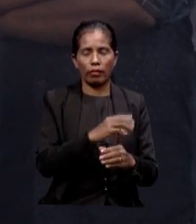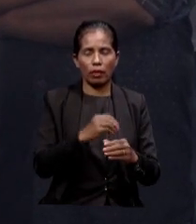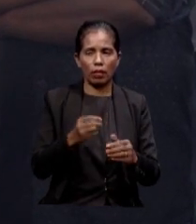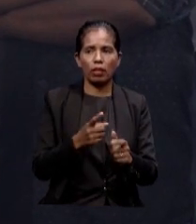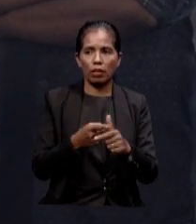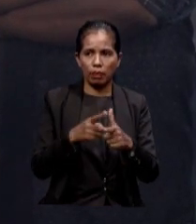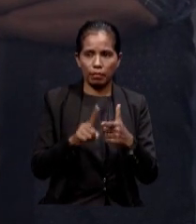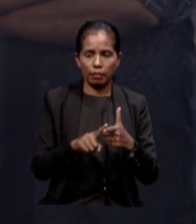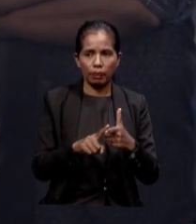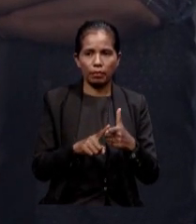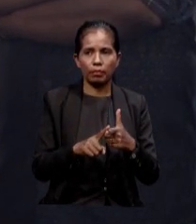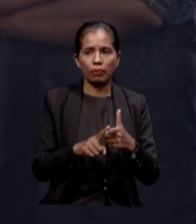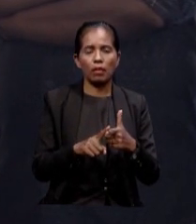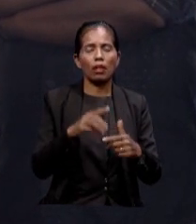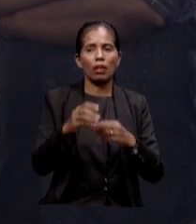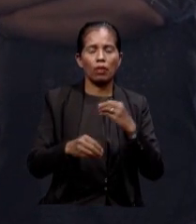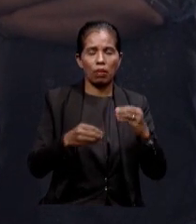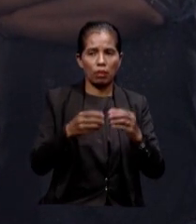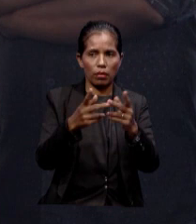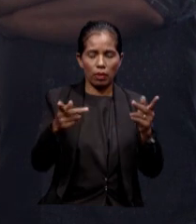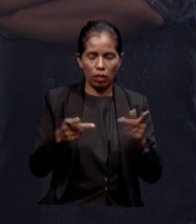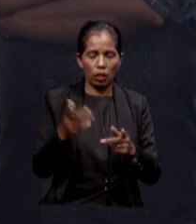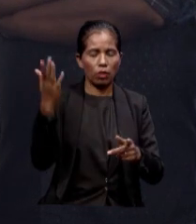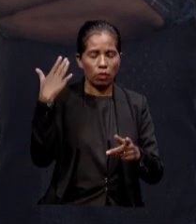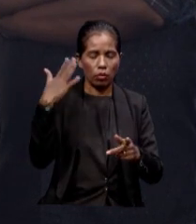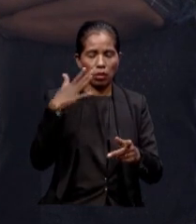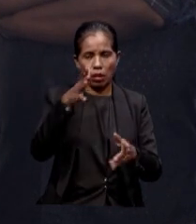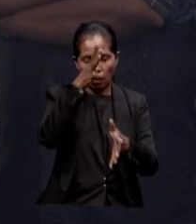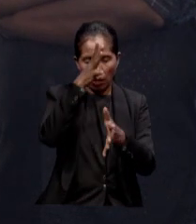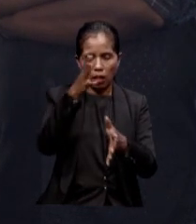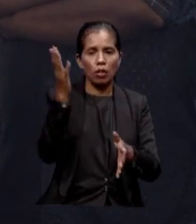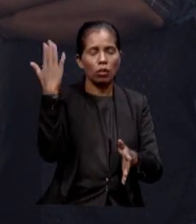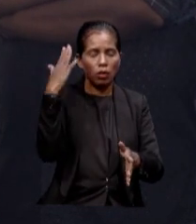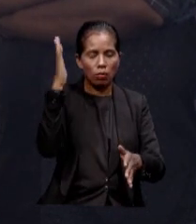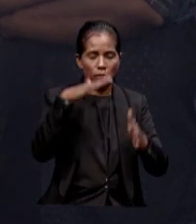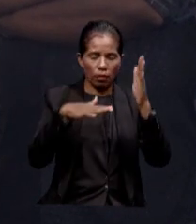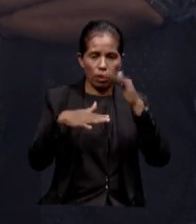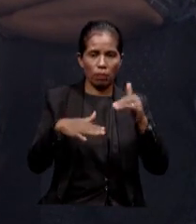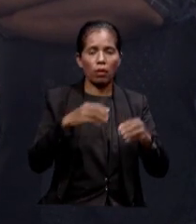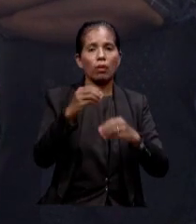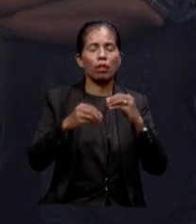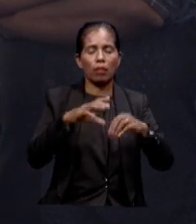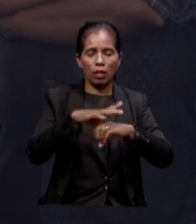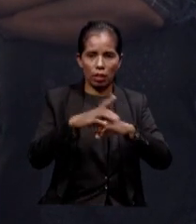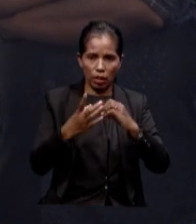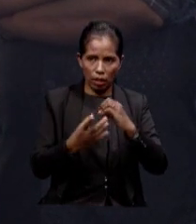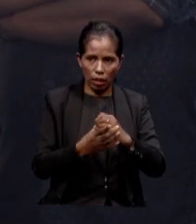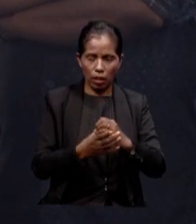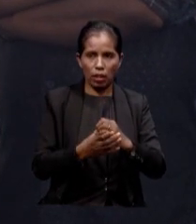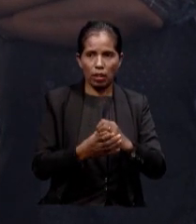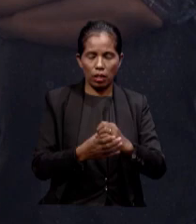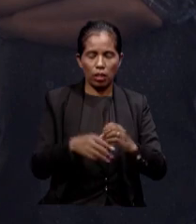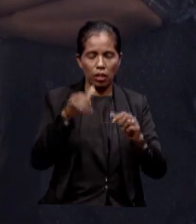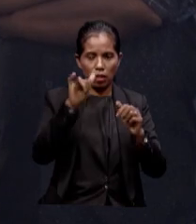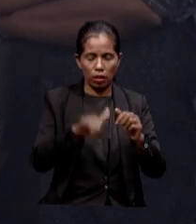fali, kona barai, hau ni aman problema kona barai, durante ni aman, helai ha, aldi era